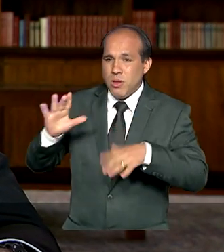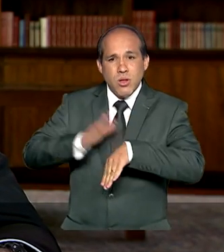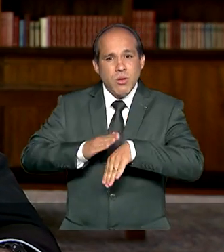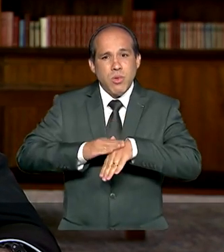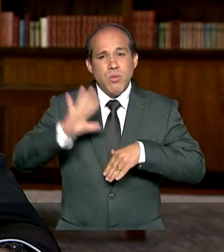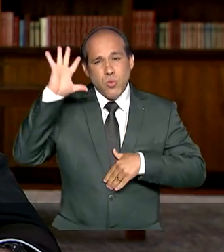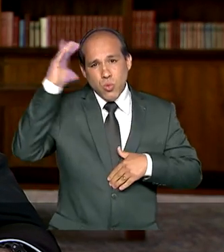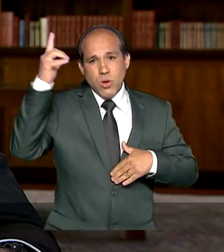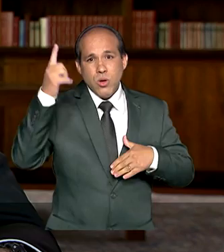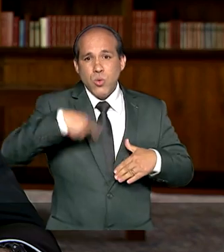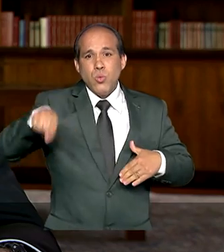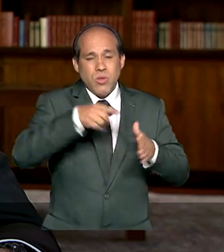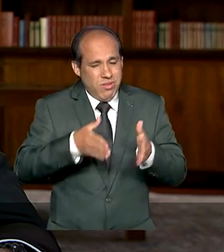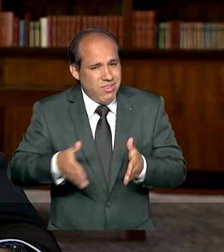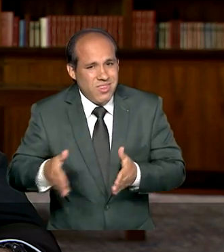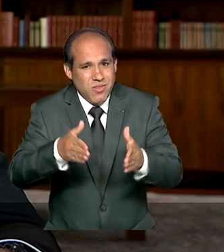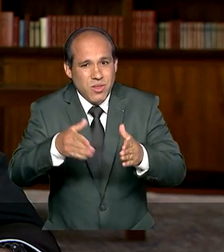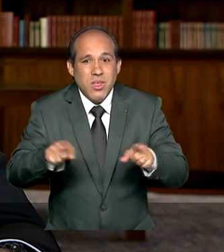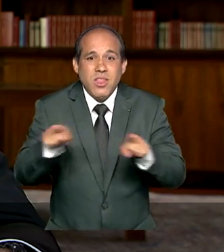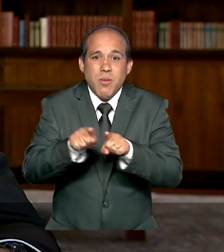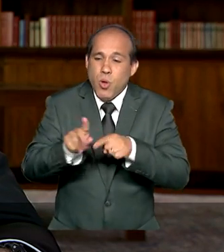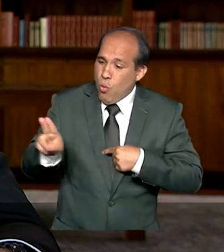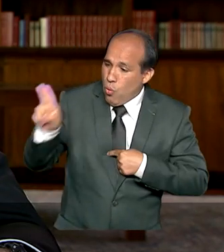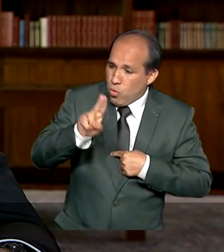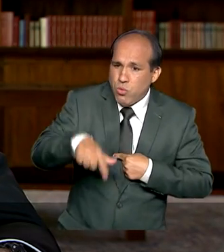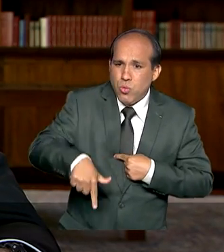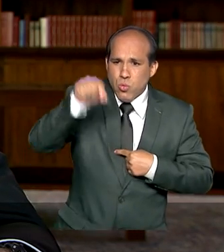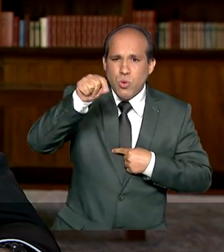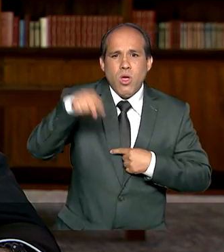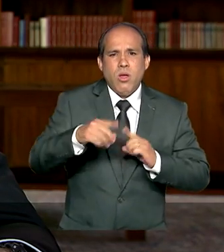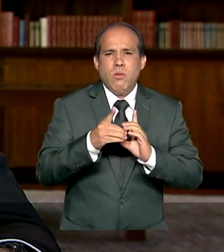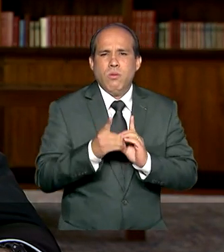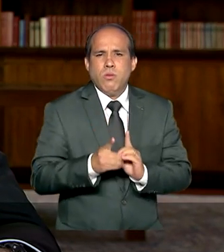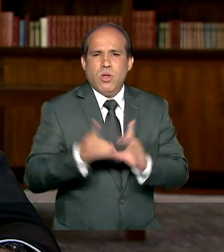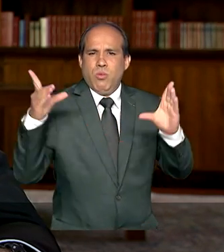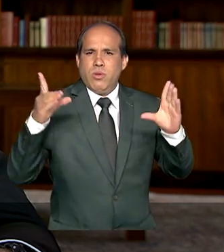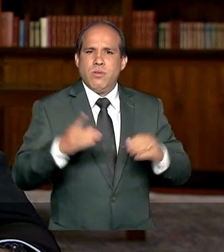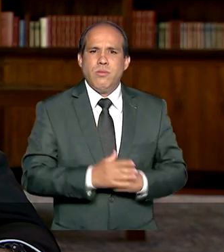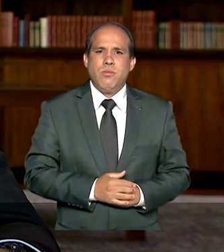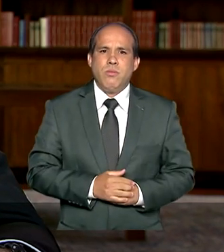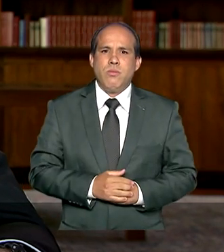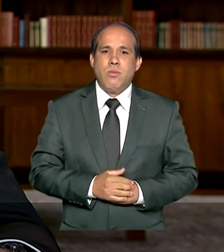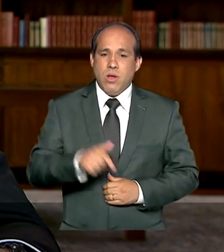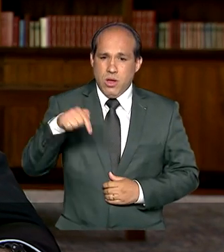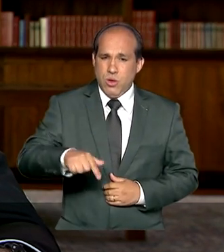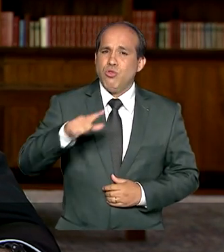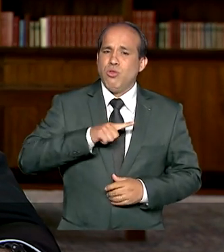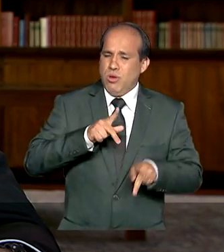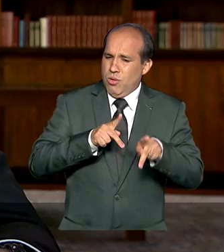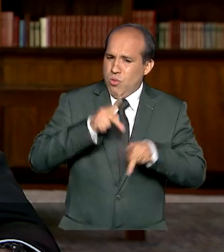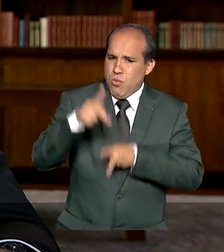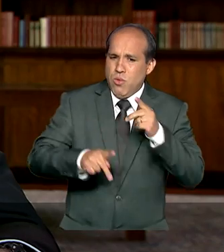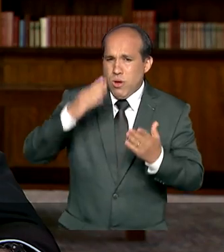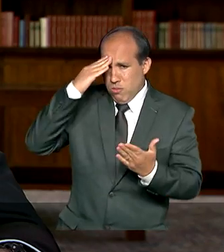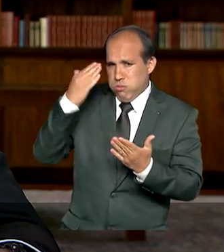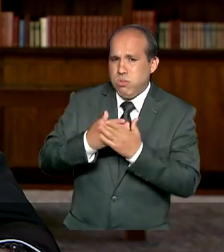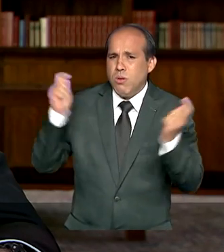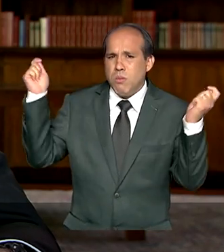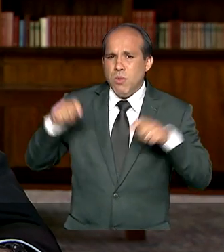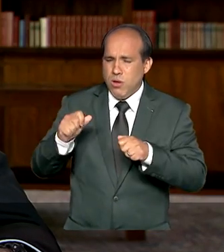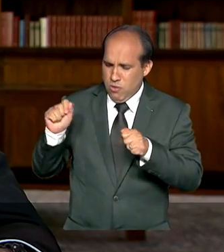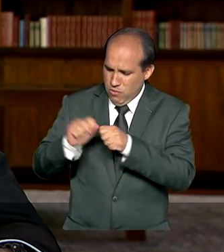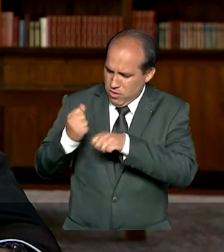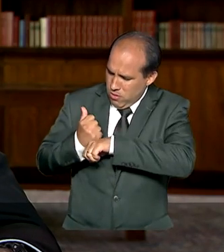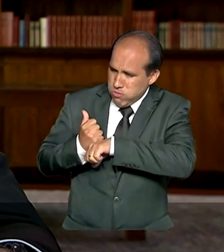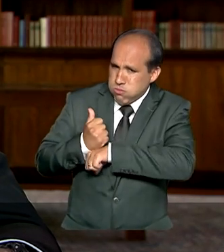decidir nossos destinos e a usamos para escolher a democracia formamos um povo que acredita poder